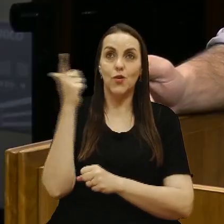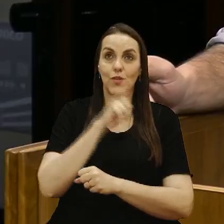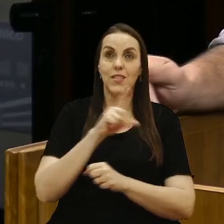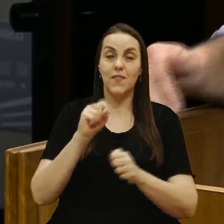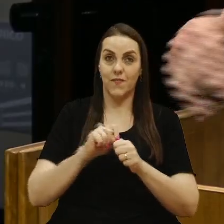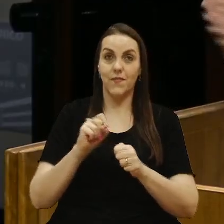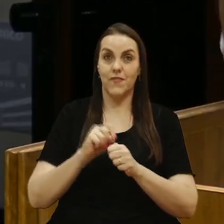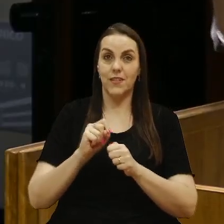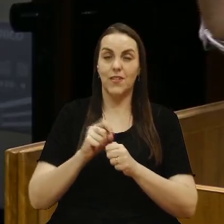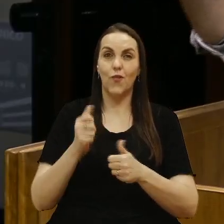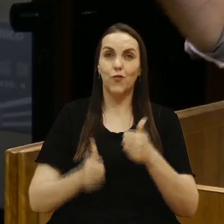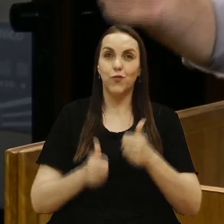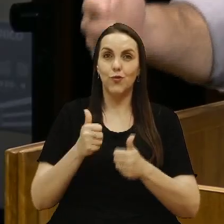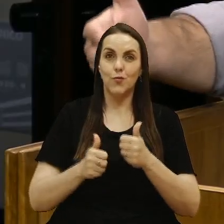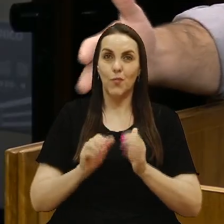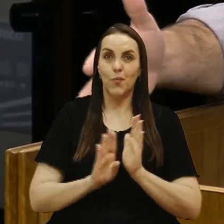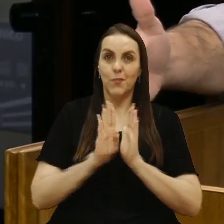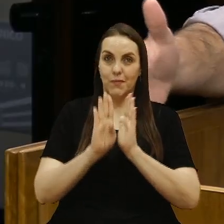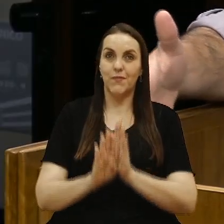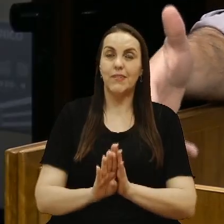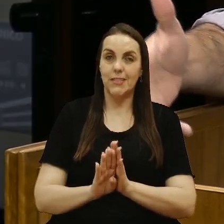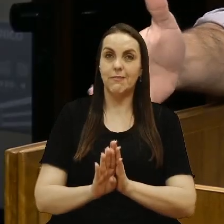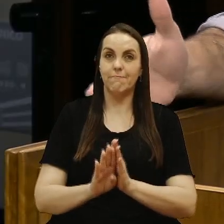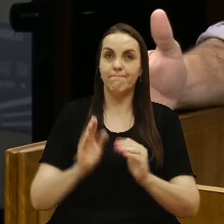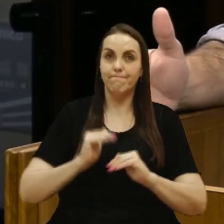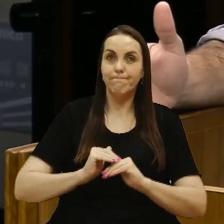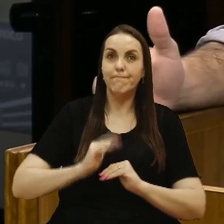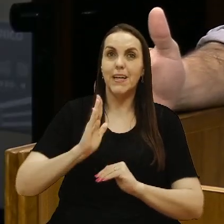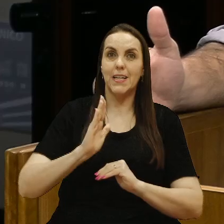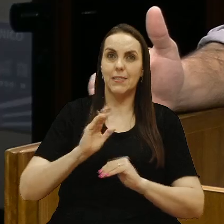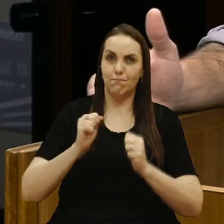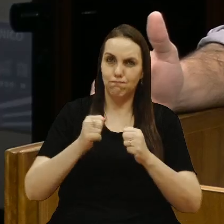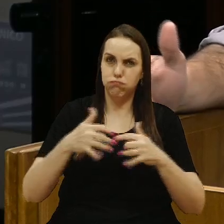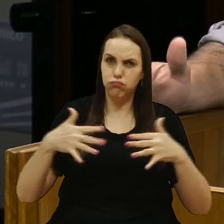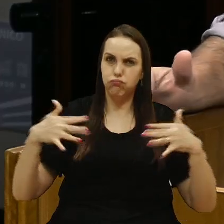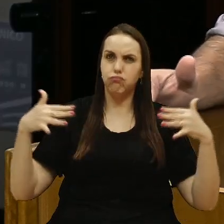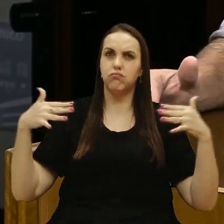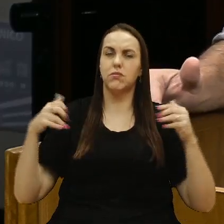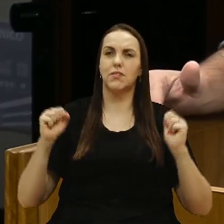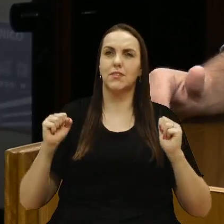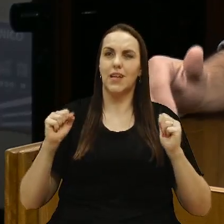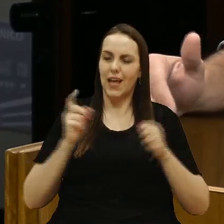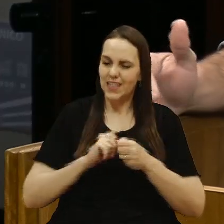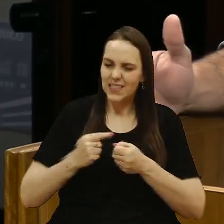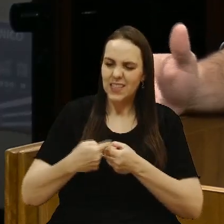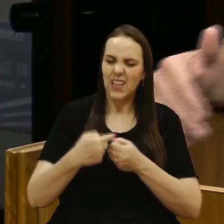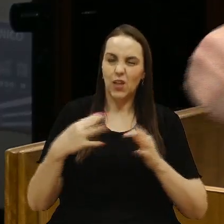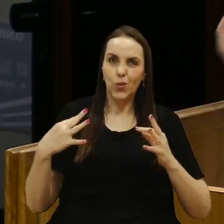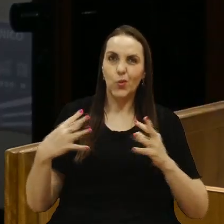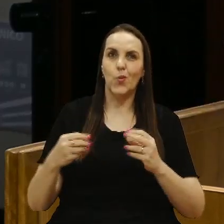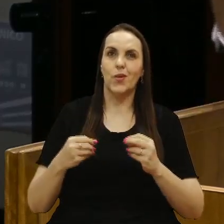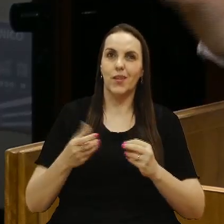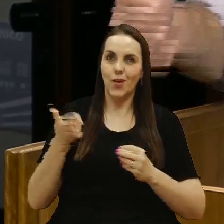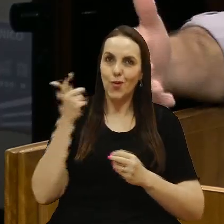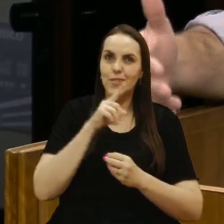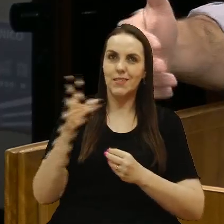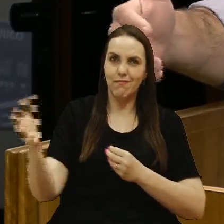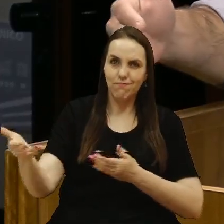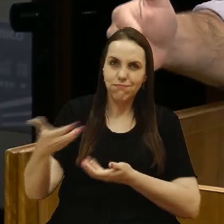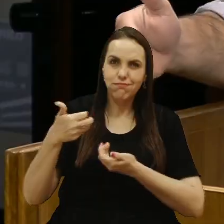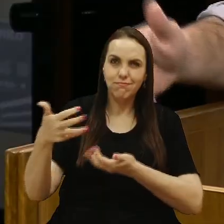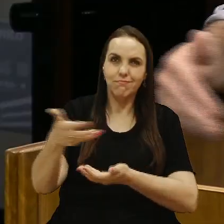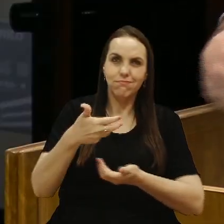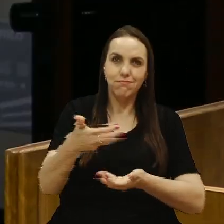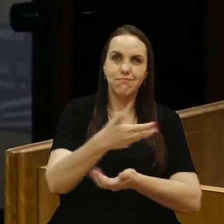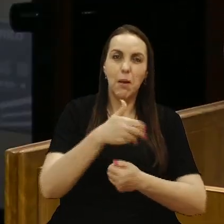fazer um futebol beneficente com um maior vulto para a cidade como um todo, para nós arrecadarmos cada vez mais,